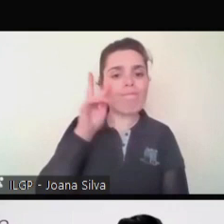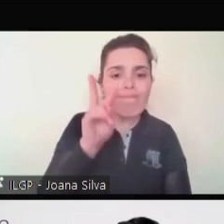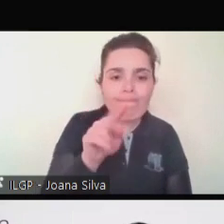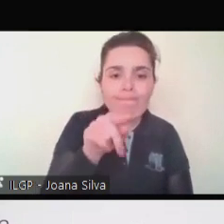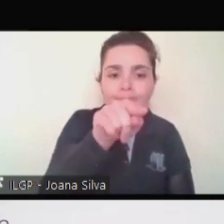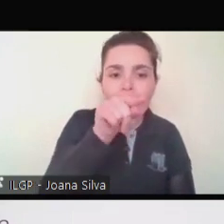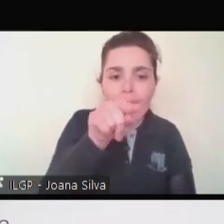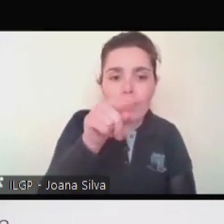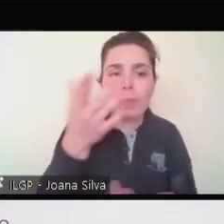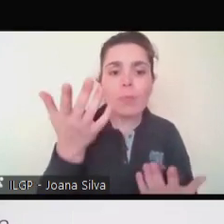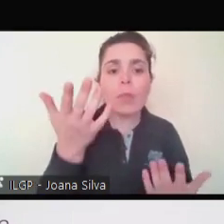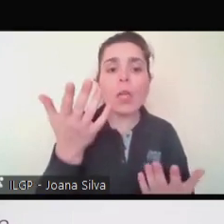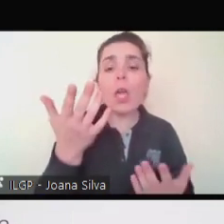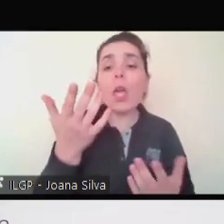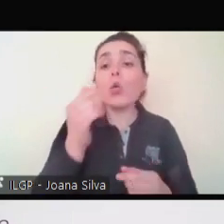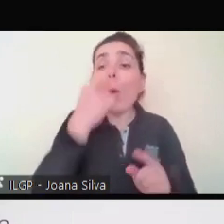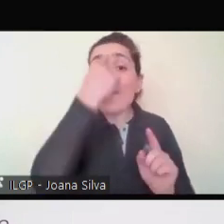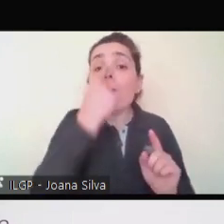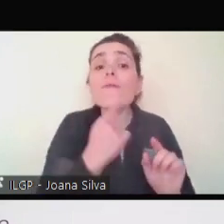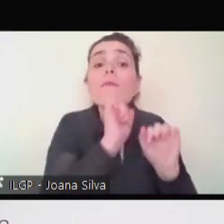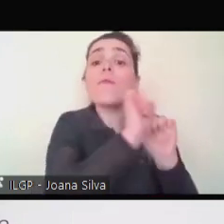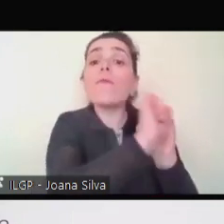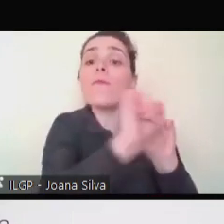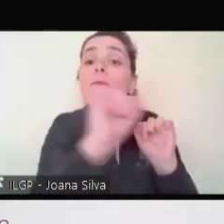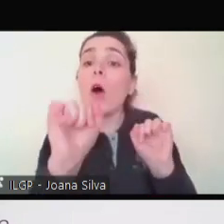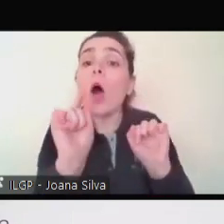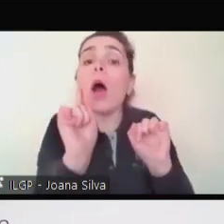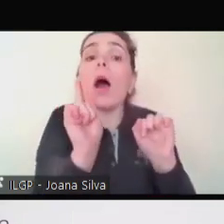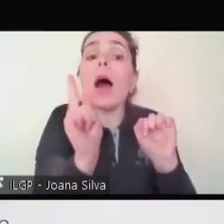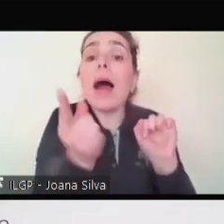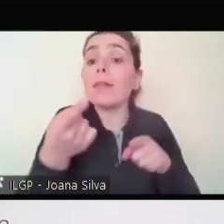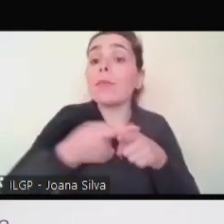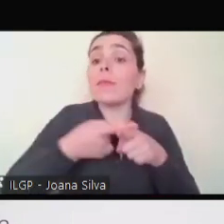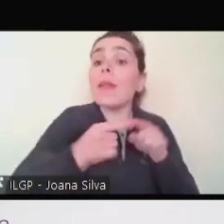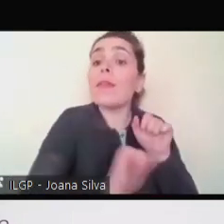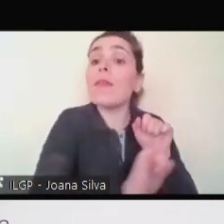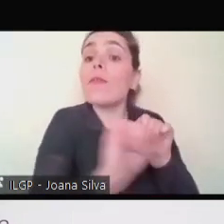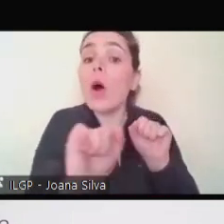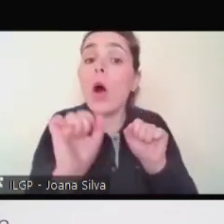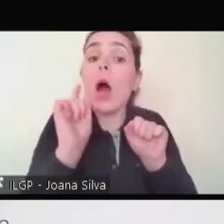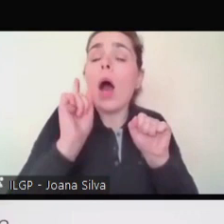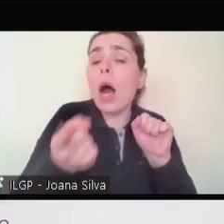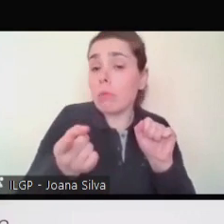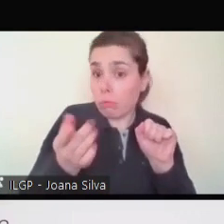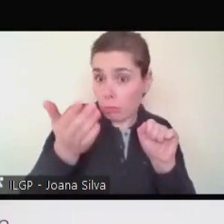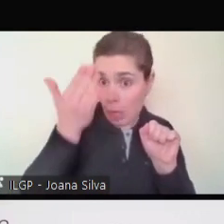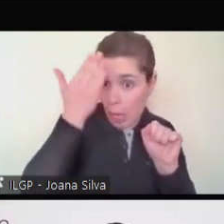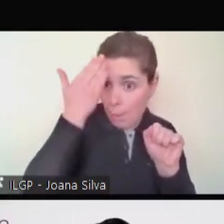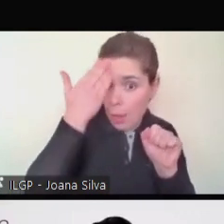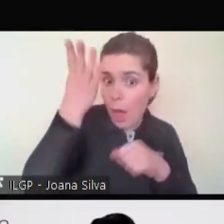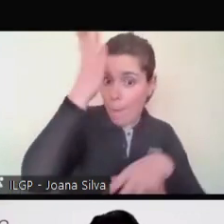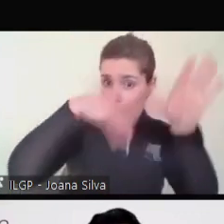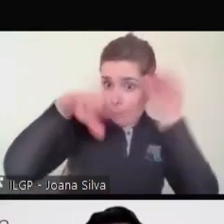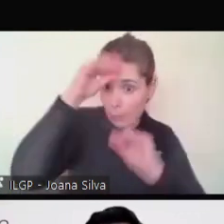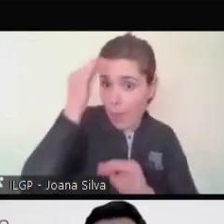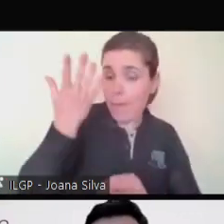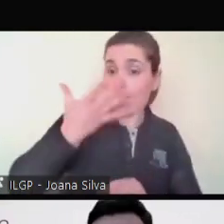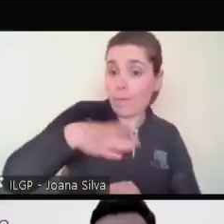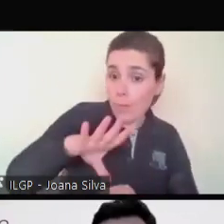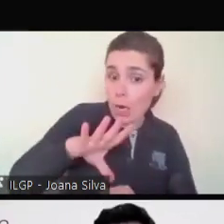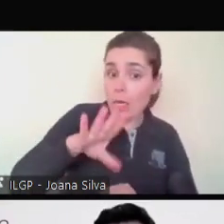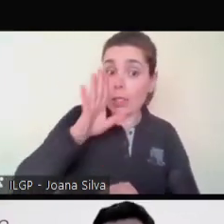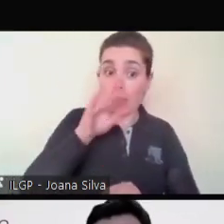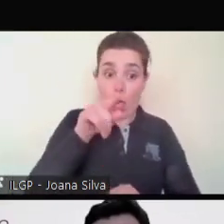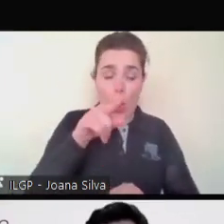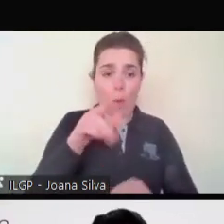com o vosso perfil e o vosso interesse também, no sentido de prosseguir uma capacitação que depois permita, por exemplo, antecipar, se eu fizer